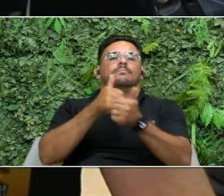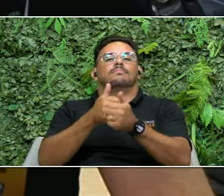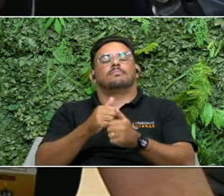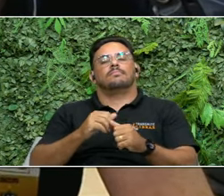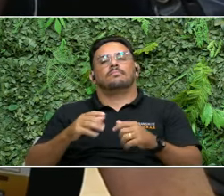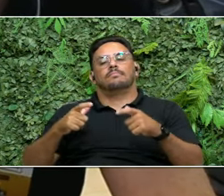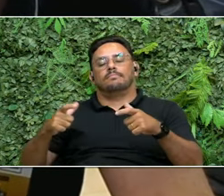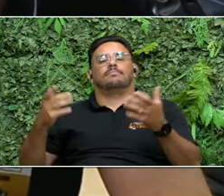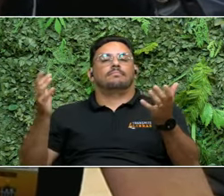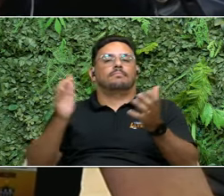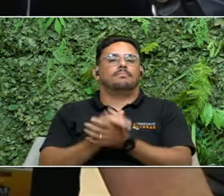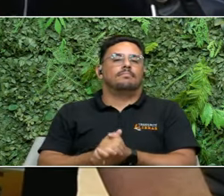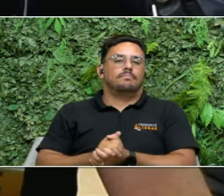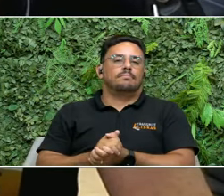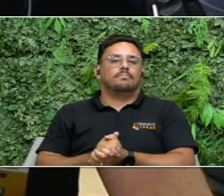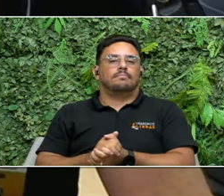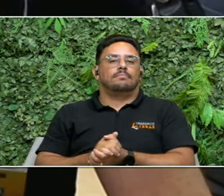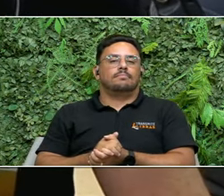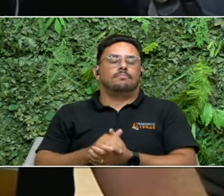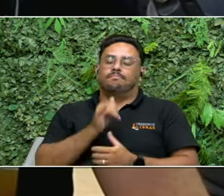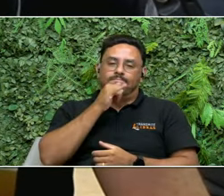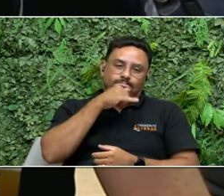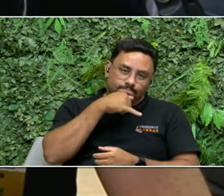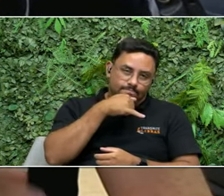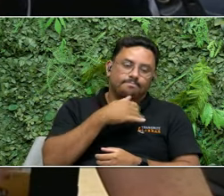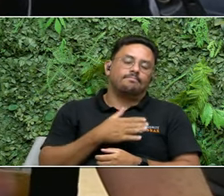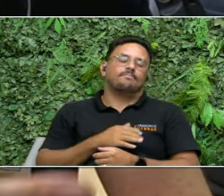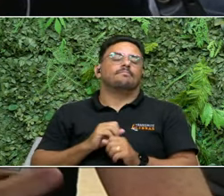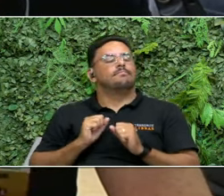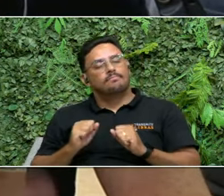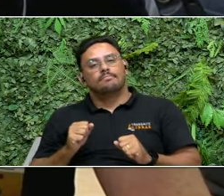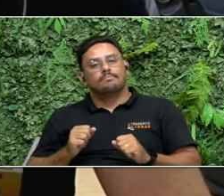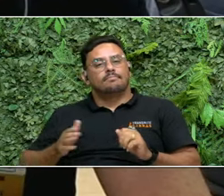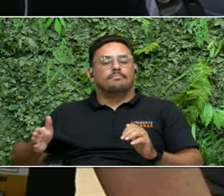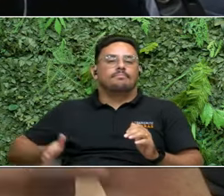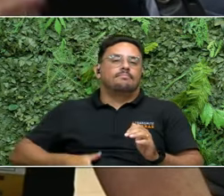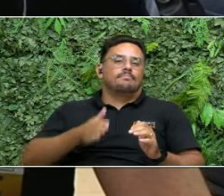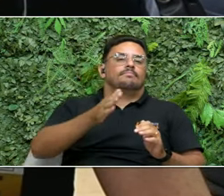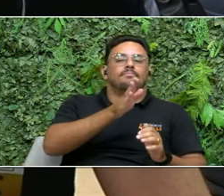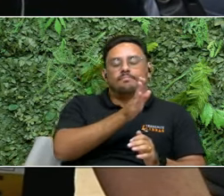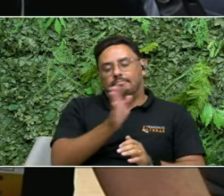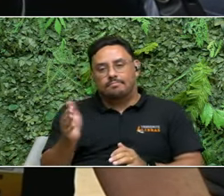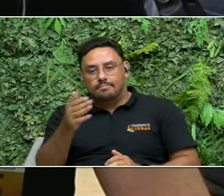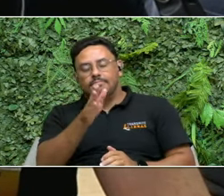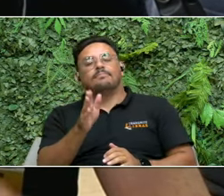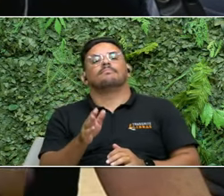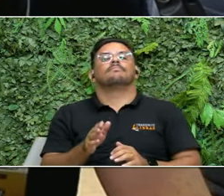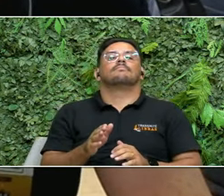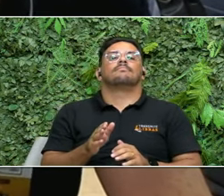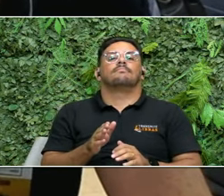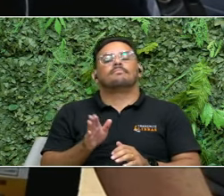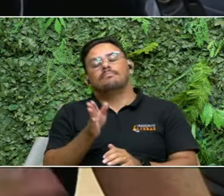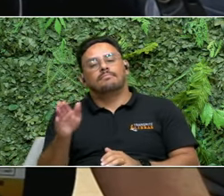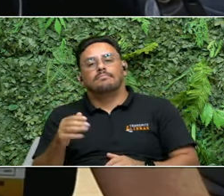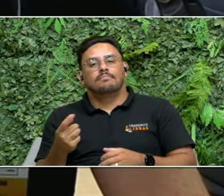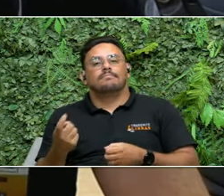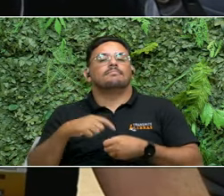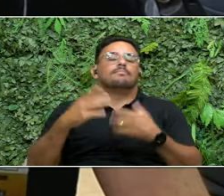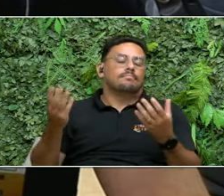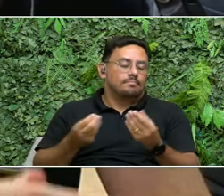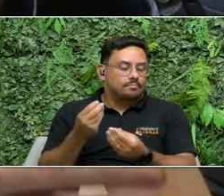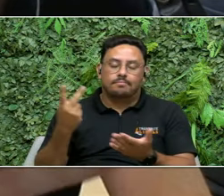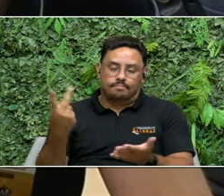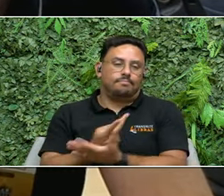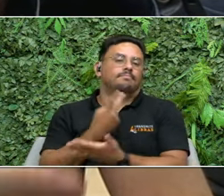Pô né infelicidade dele a bola poderia ter batido na na barriga ido para fora poderia ter voltado na enfim